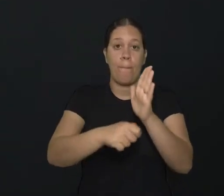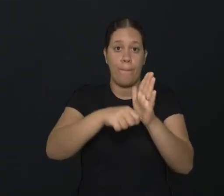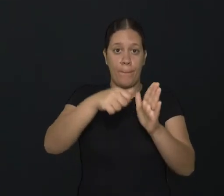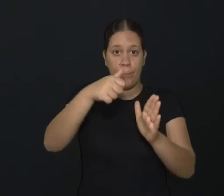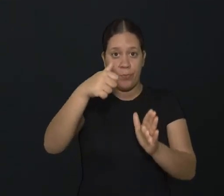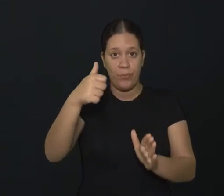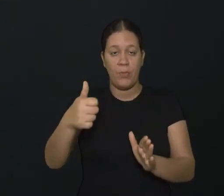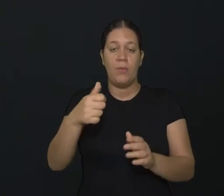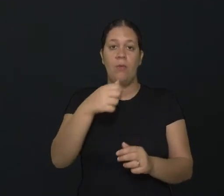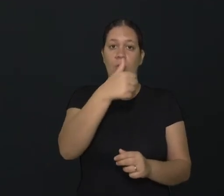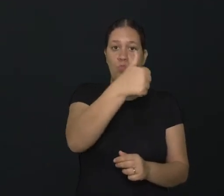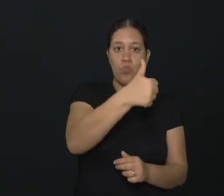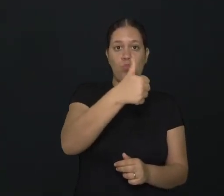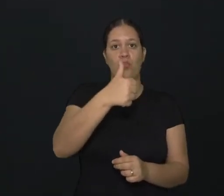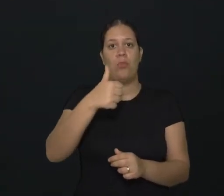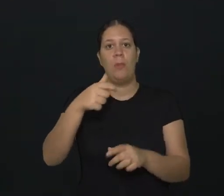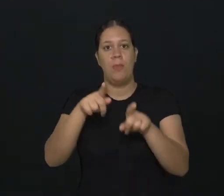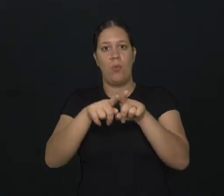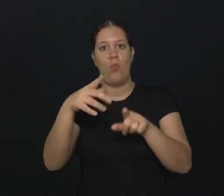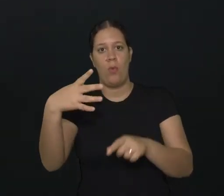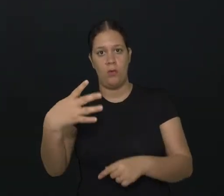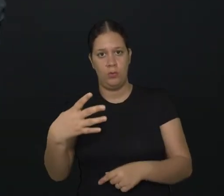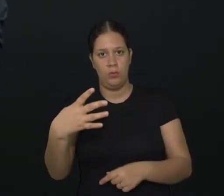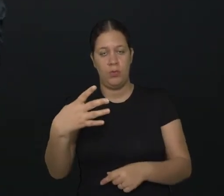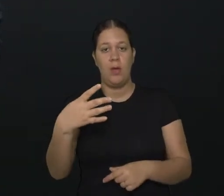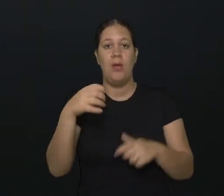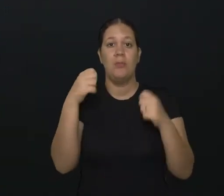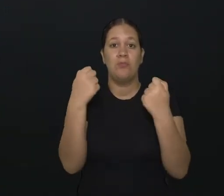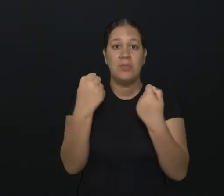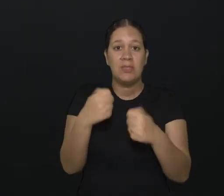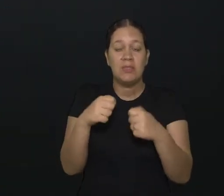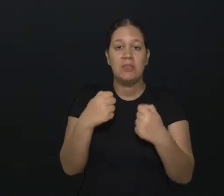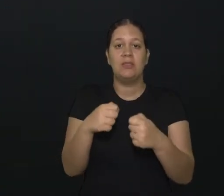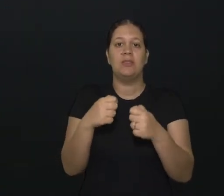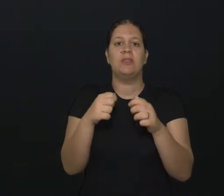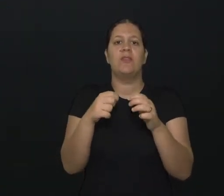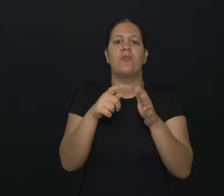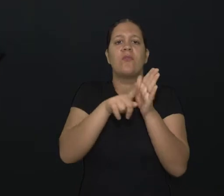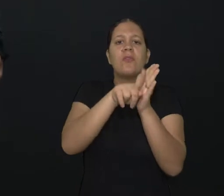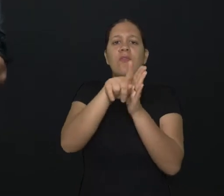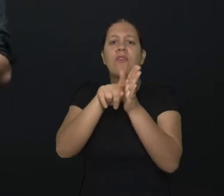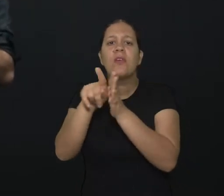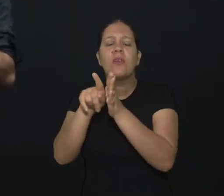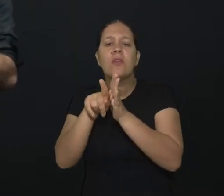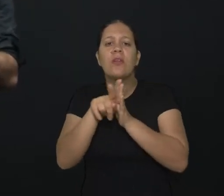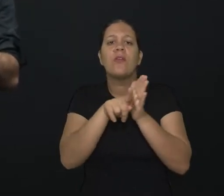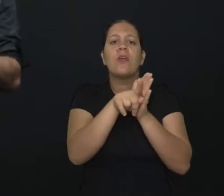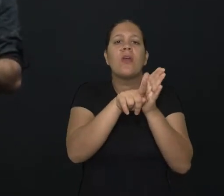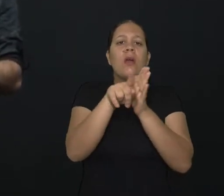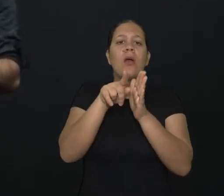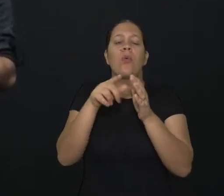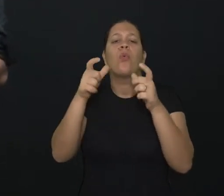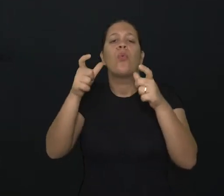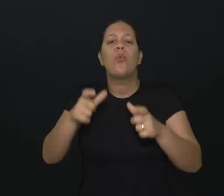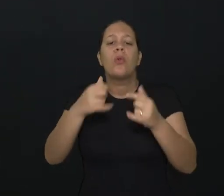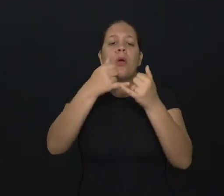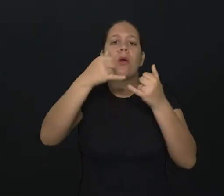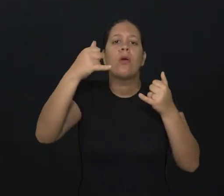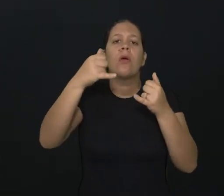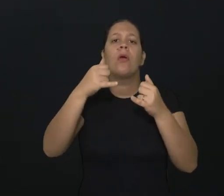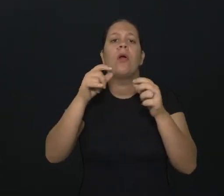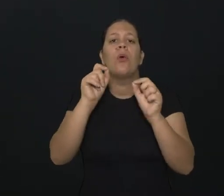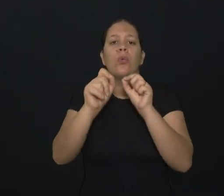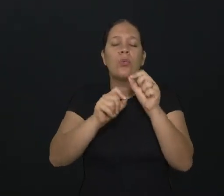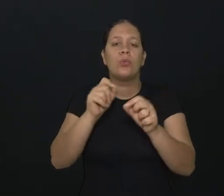o primeiro par é 1 e 4. Então, eu tenho que verificar onde que vai ser a posição desse ponto que tem